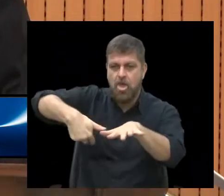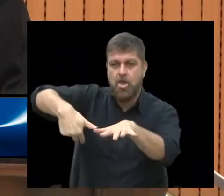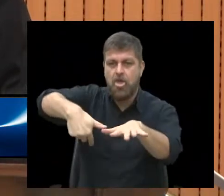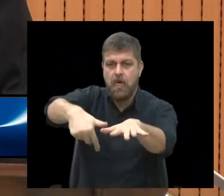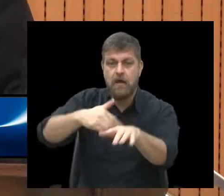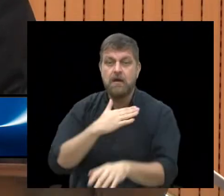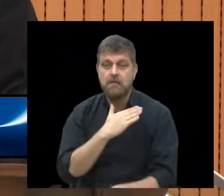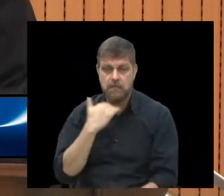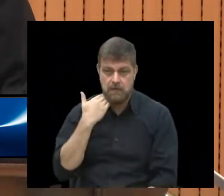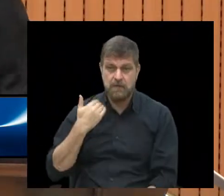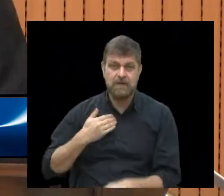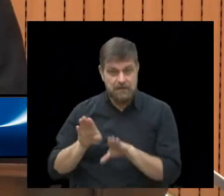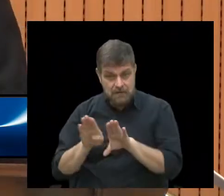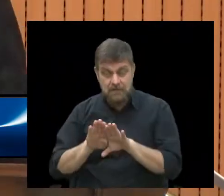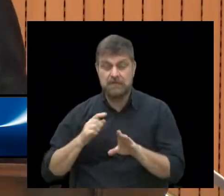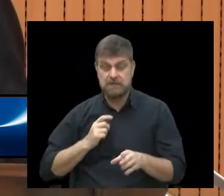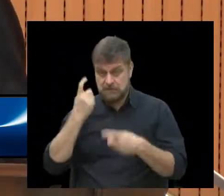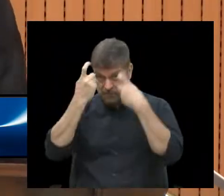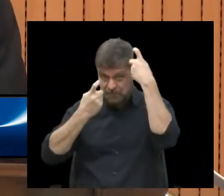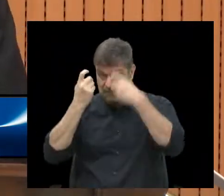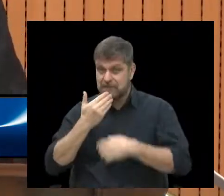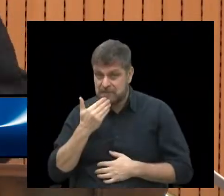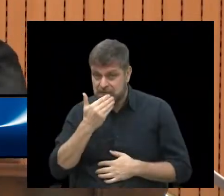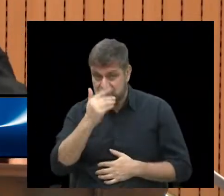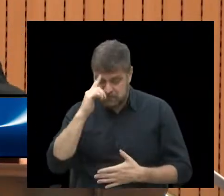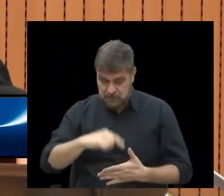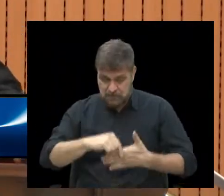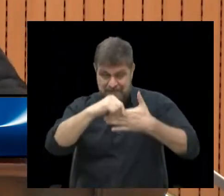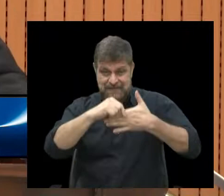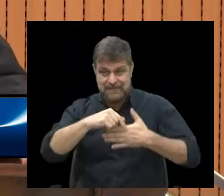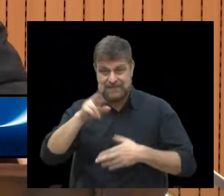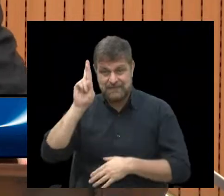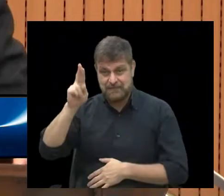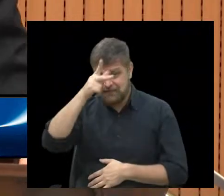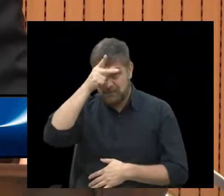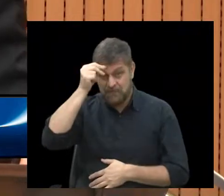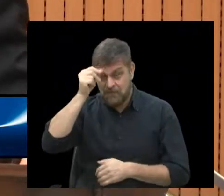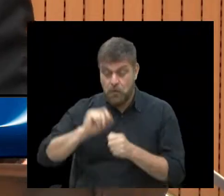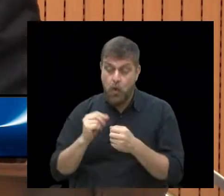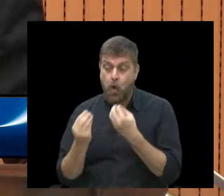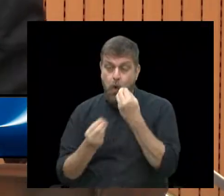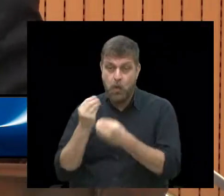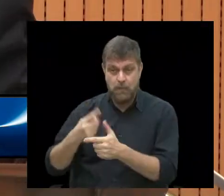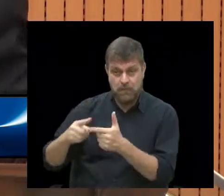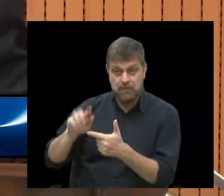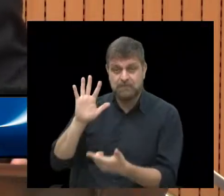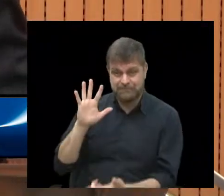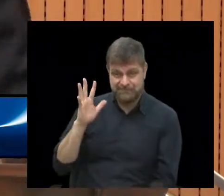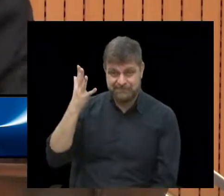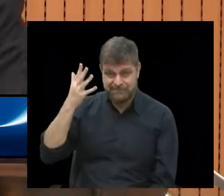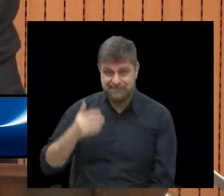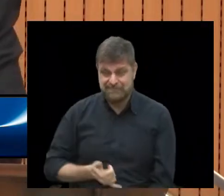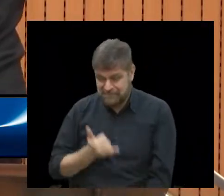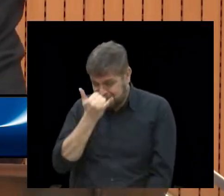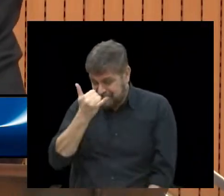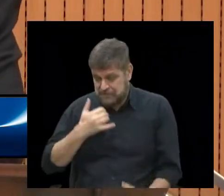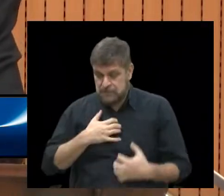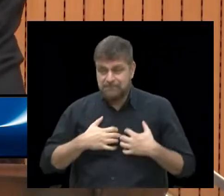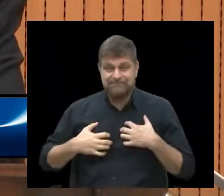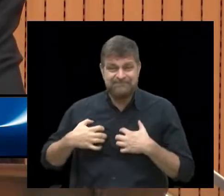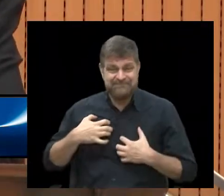ao poder público, à liderança do governo, para que venha tratar de solucionar essa situação dramática. É uma